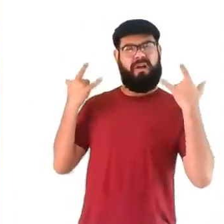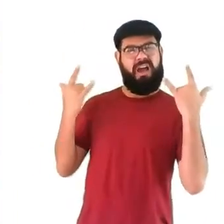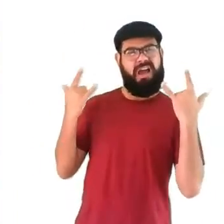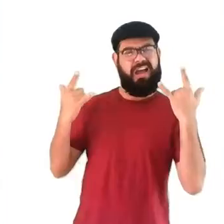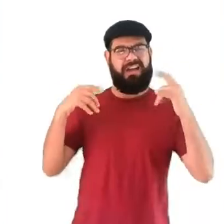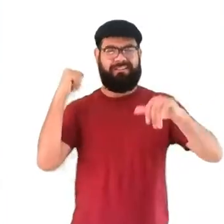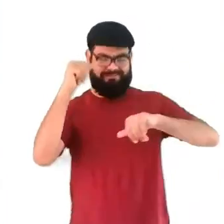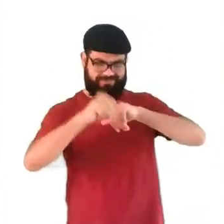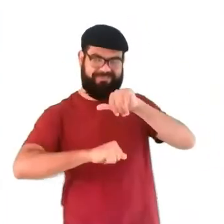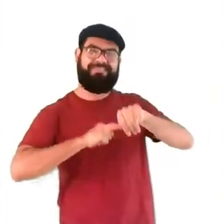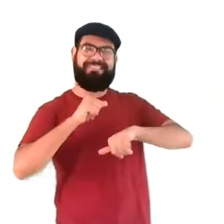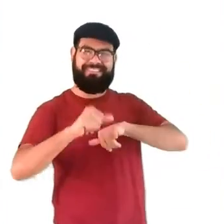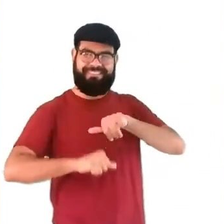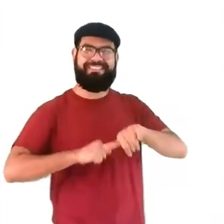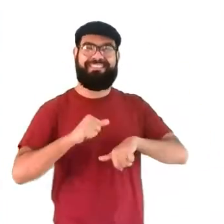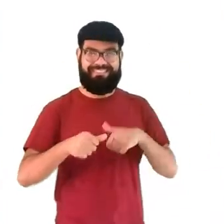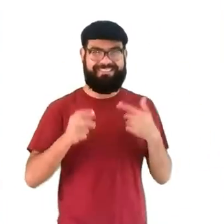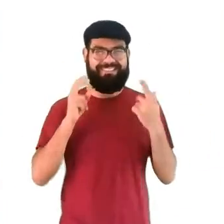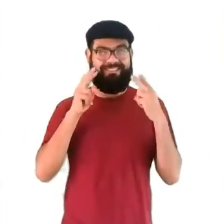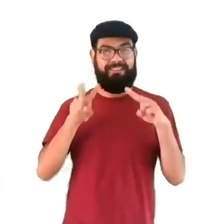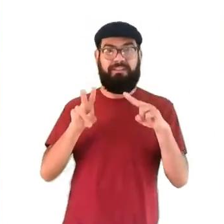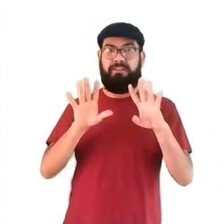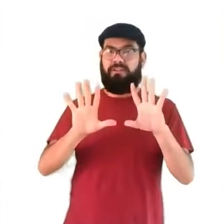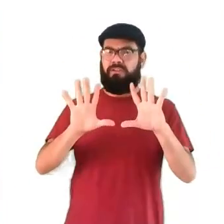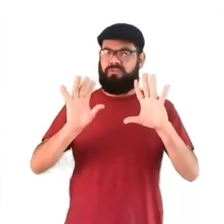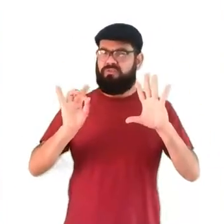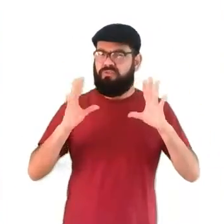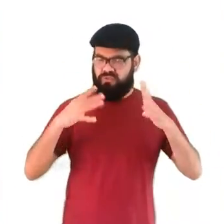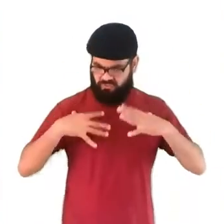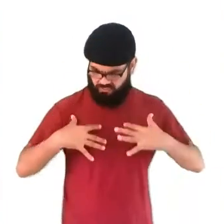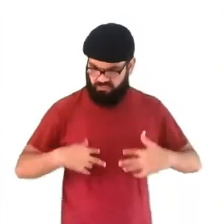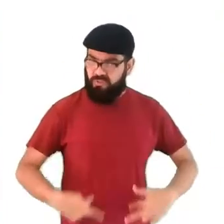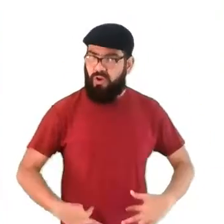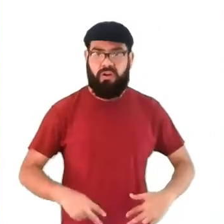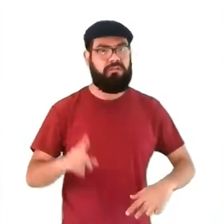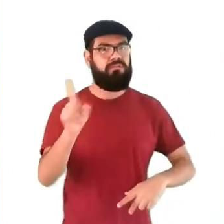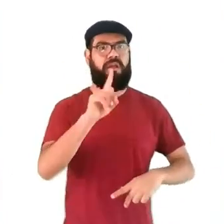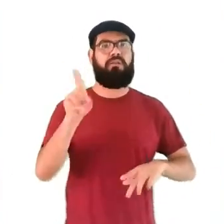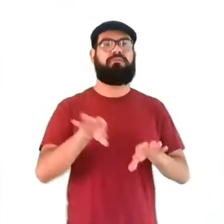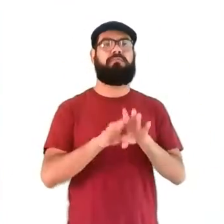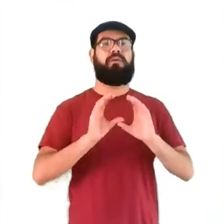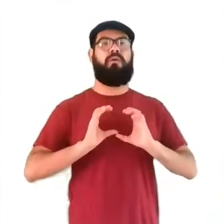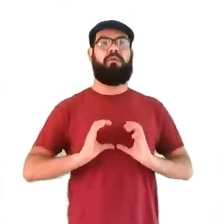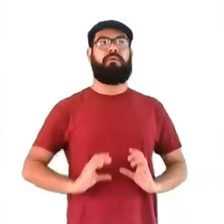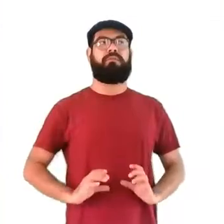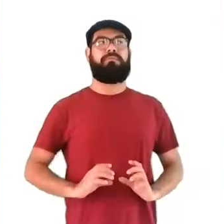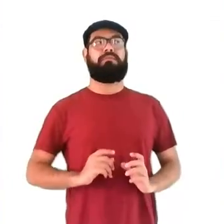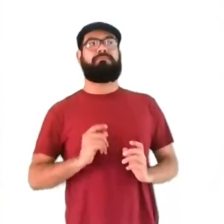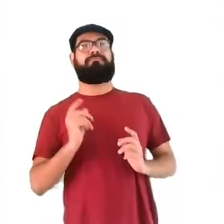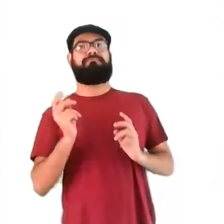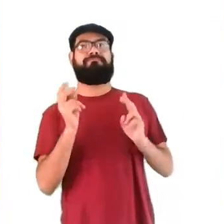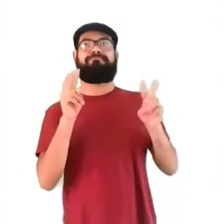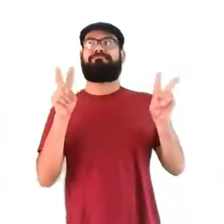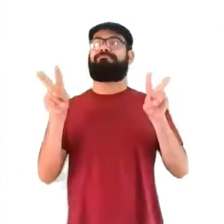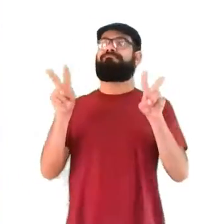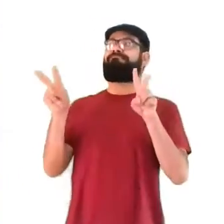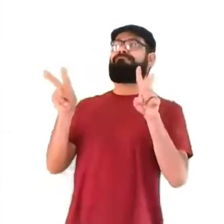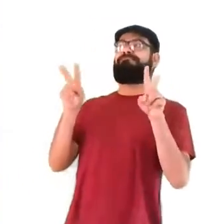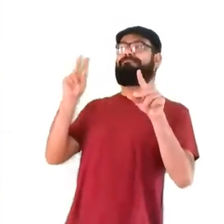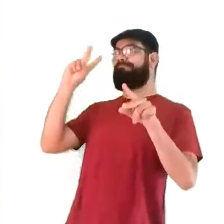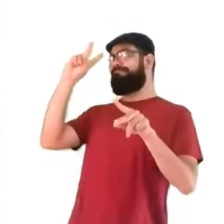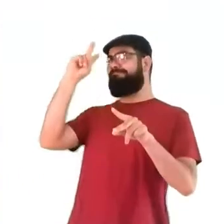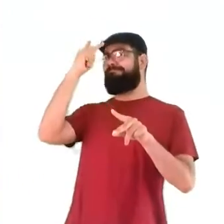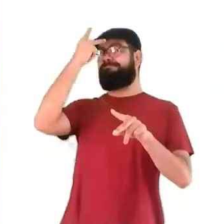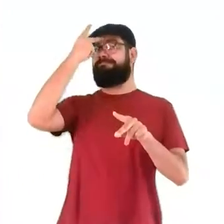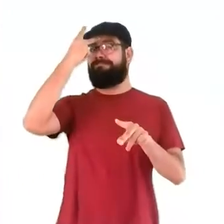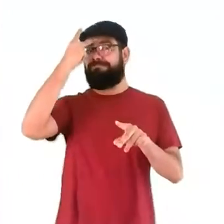não somente física, mas também do comportamento e da visão sobre a sociedade. A gente sabe que é na fase da